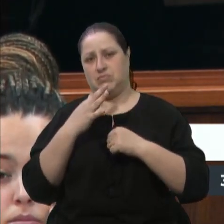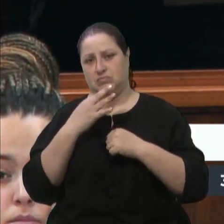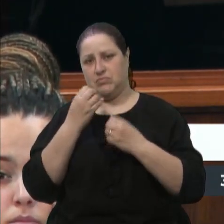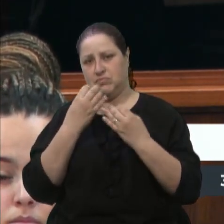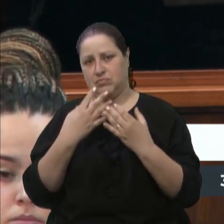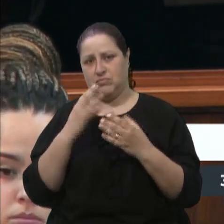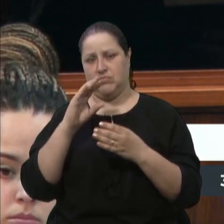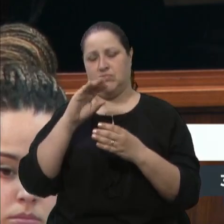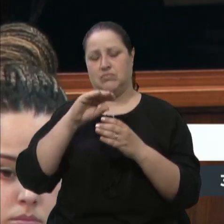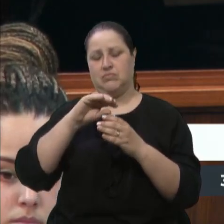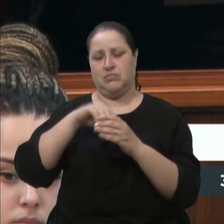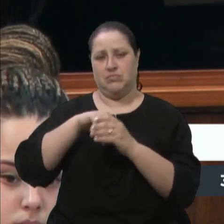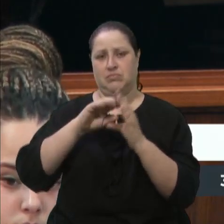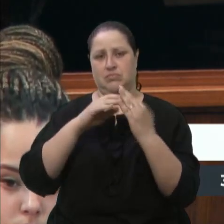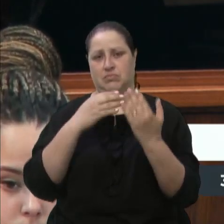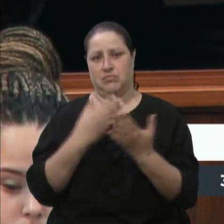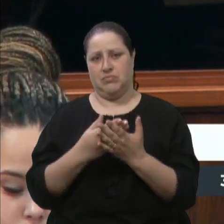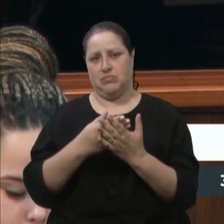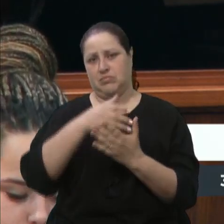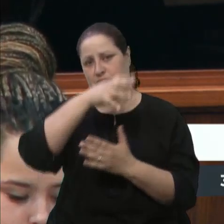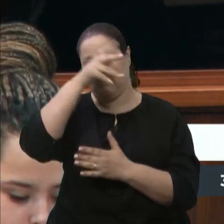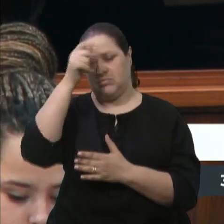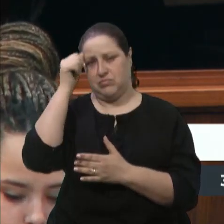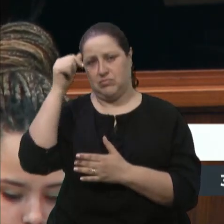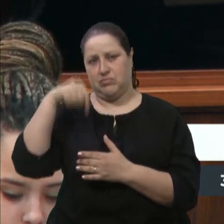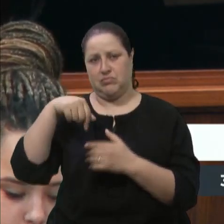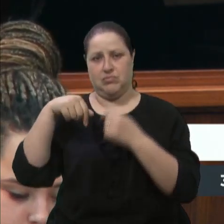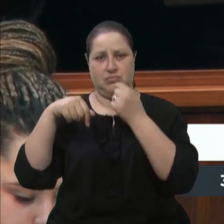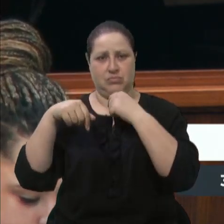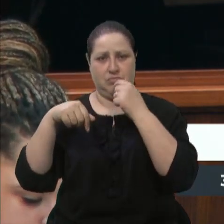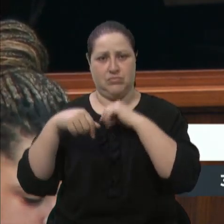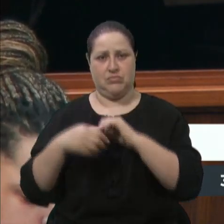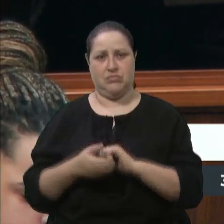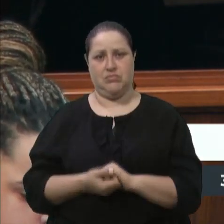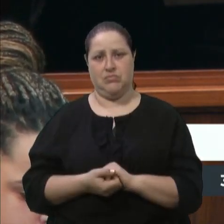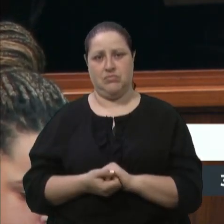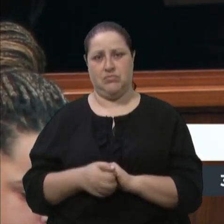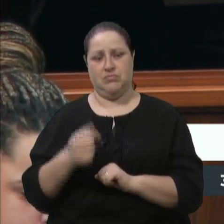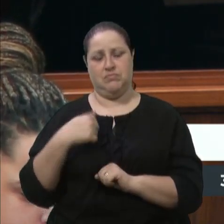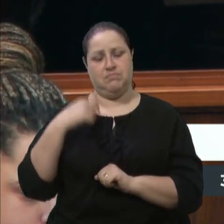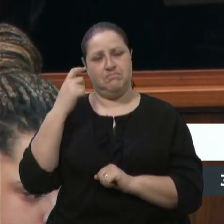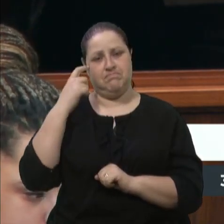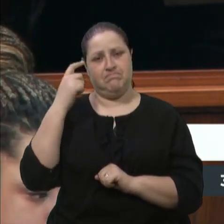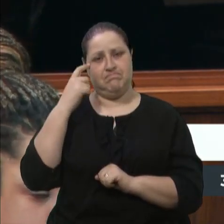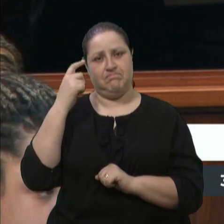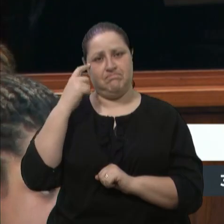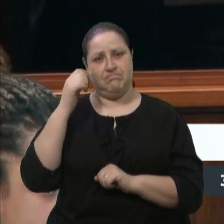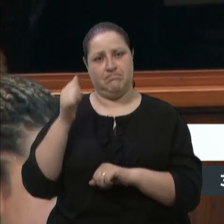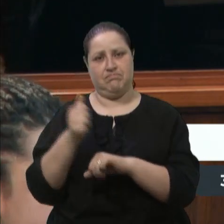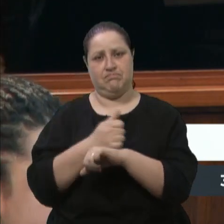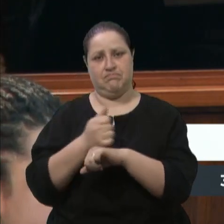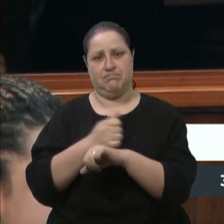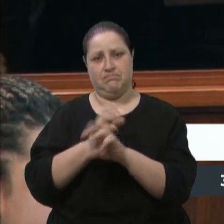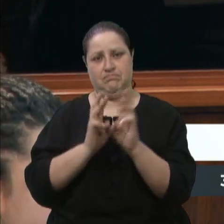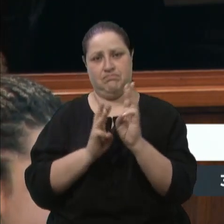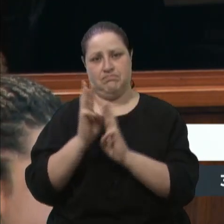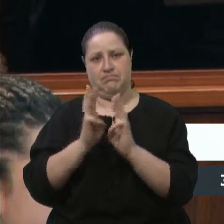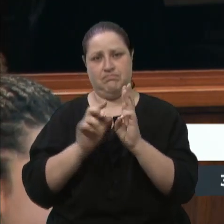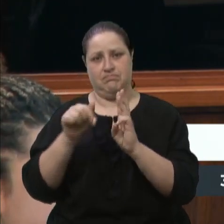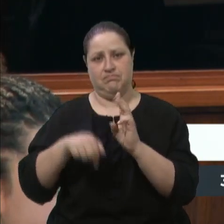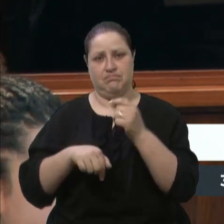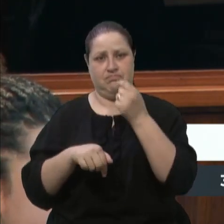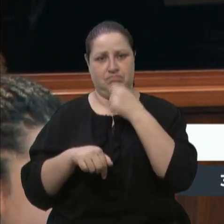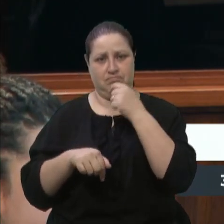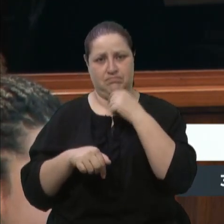as escolas públicas e do nosso município, e fico pensando que para ser vanzeiro em Caxias, fico pensando,